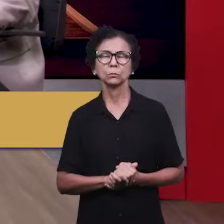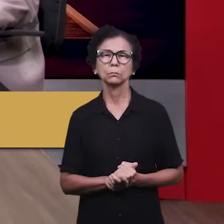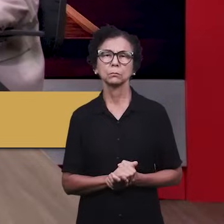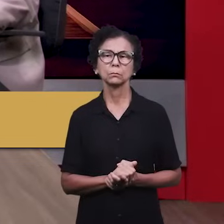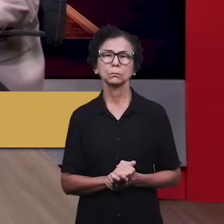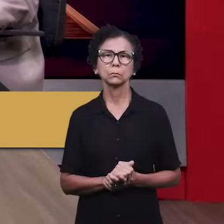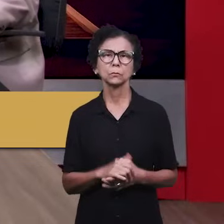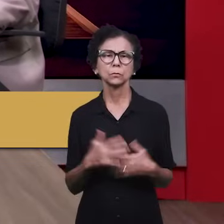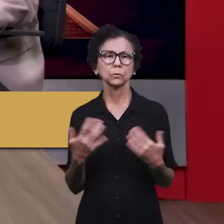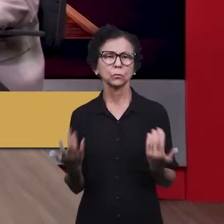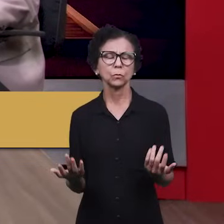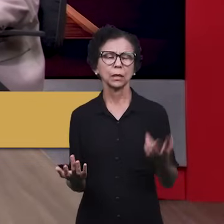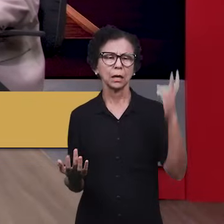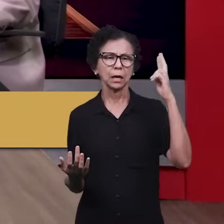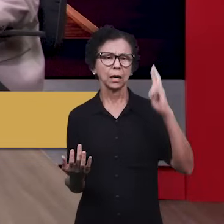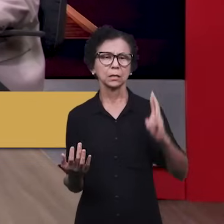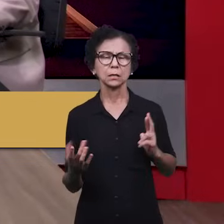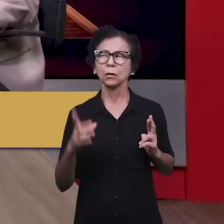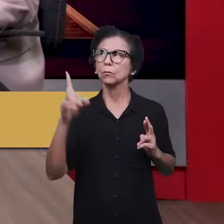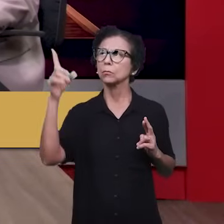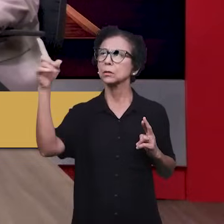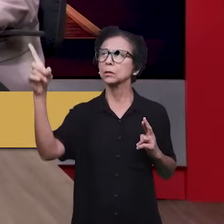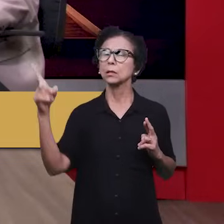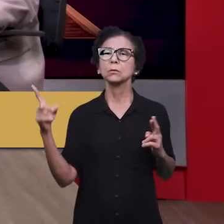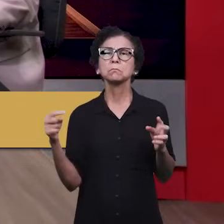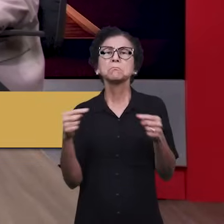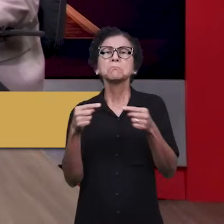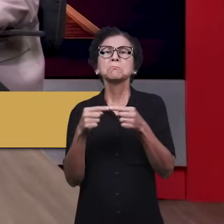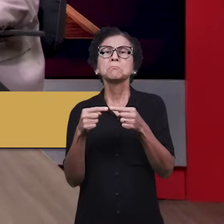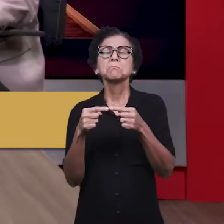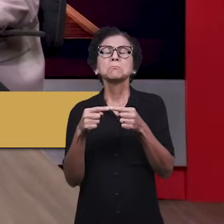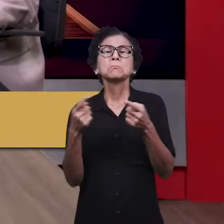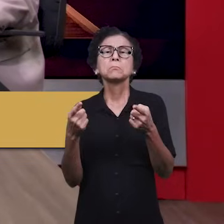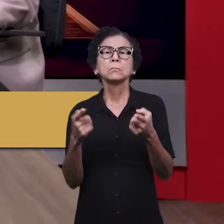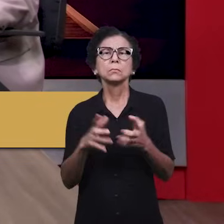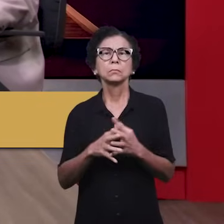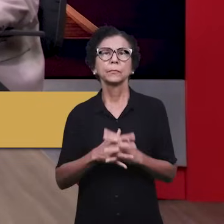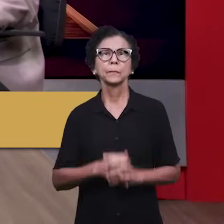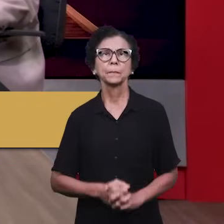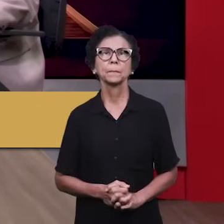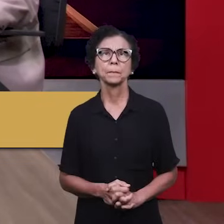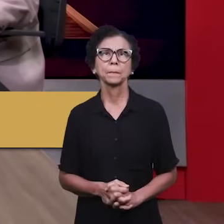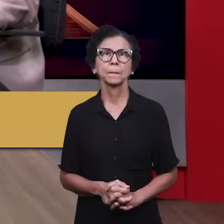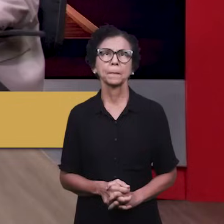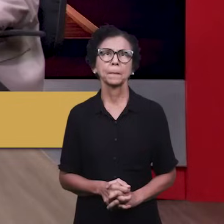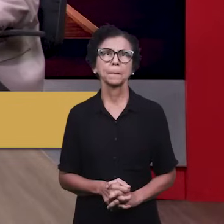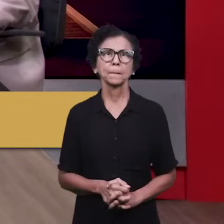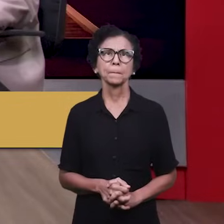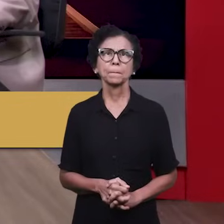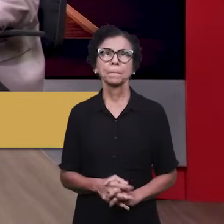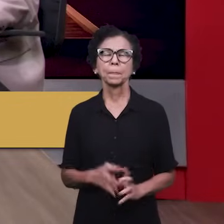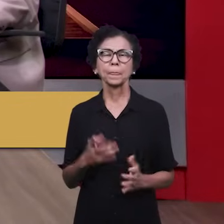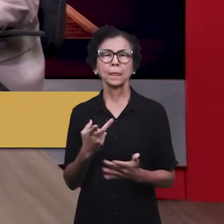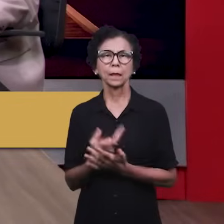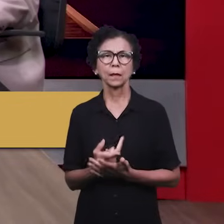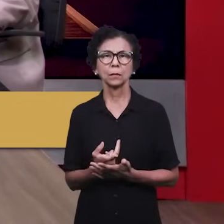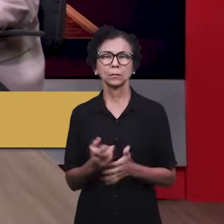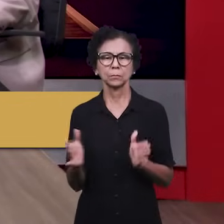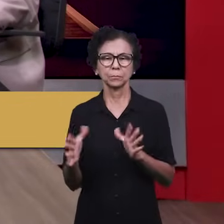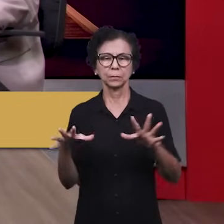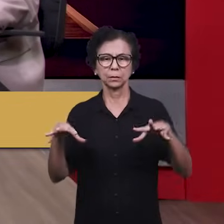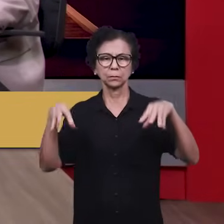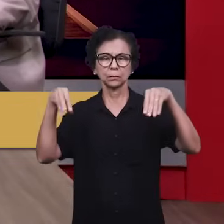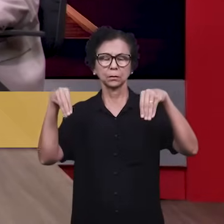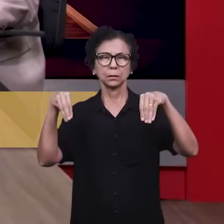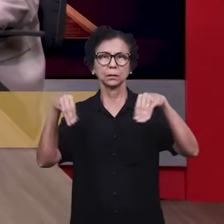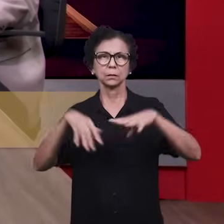a palavra de Deus com a razão? Em resumo, seria isso aí, né? Então ele já fez esse alerta. Nós vamos ver depois na Idade Média que teve outro